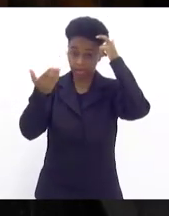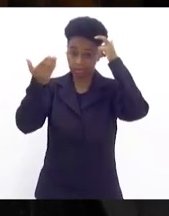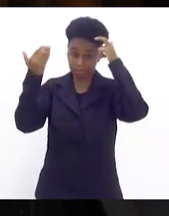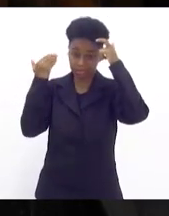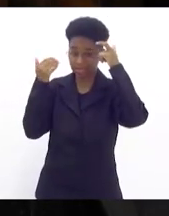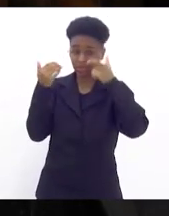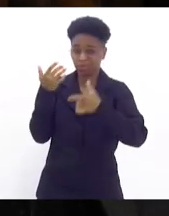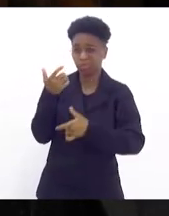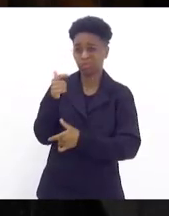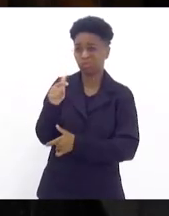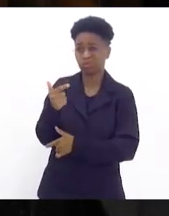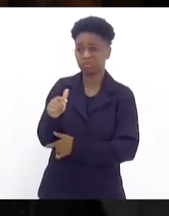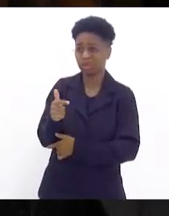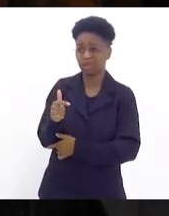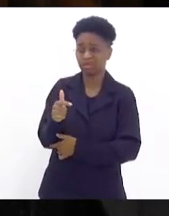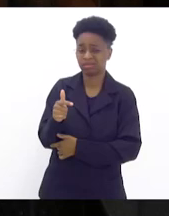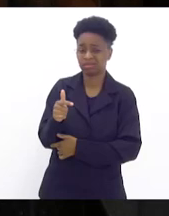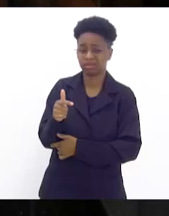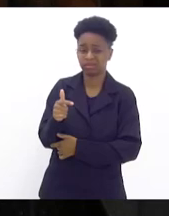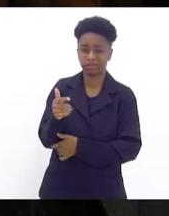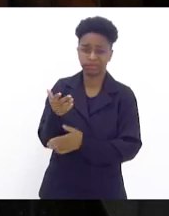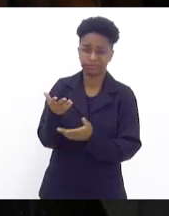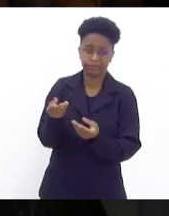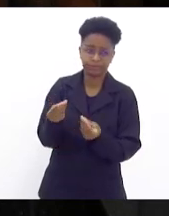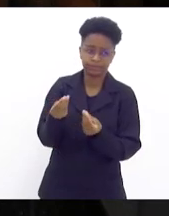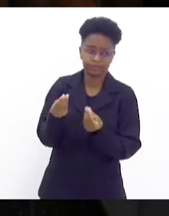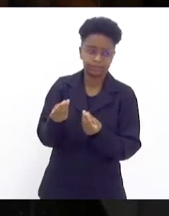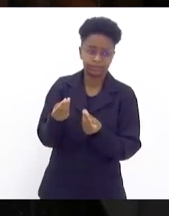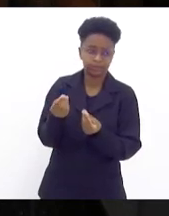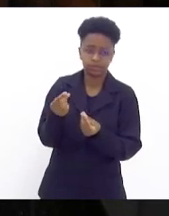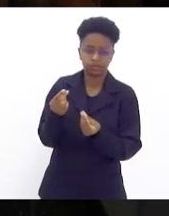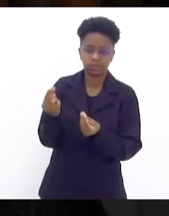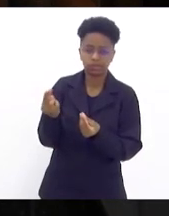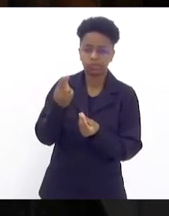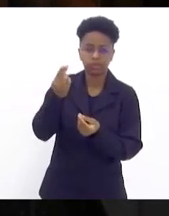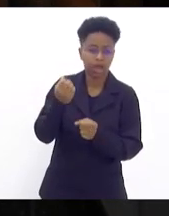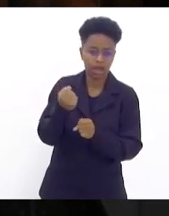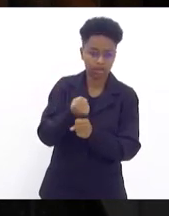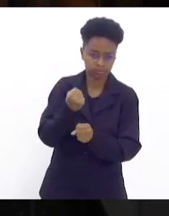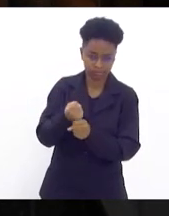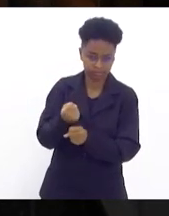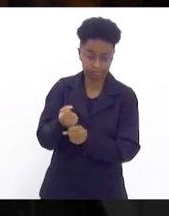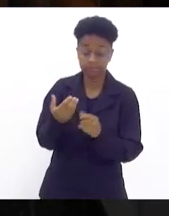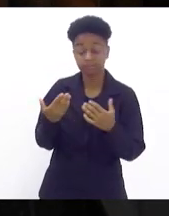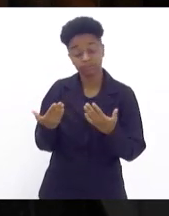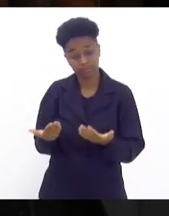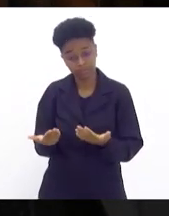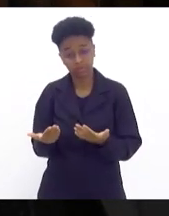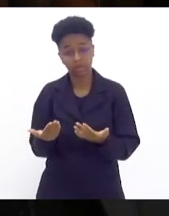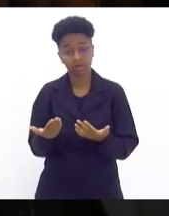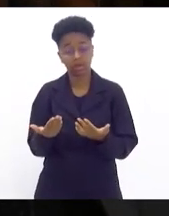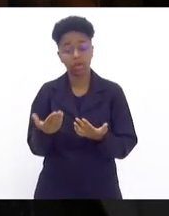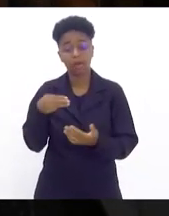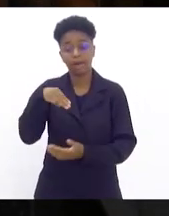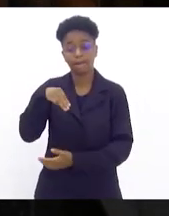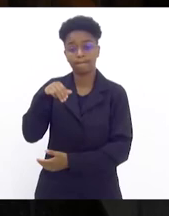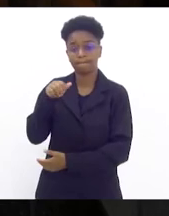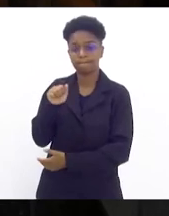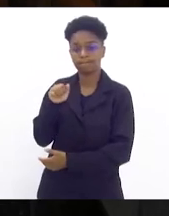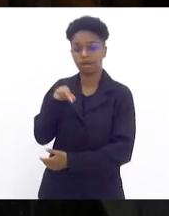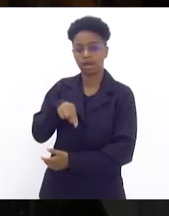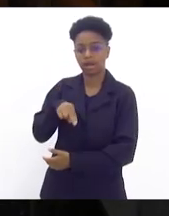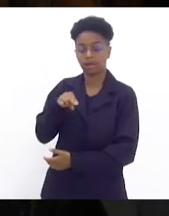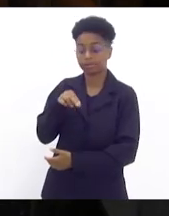não tinha o grande mobilidade para partir para reconstrução E foi exatamente que Marquês de Pombal